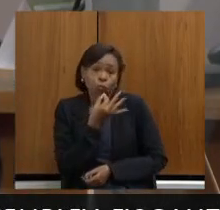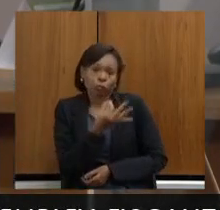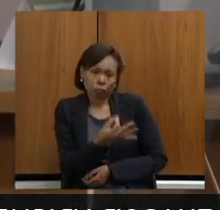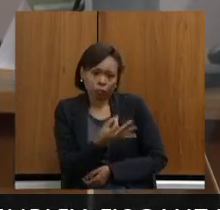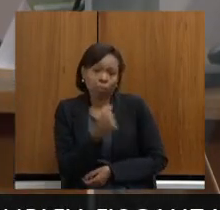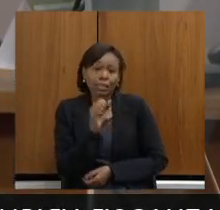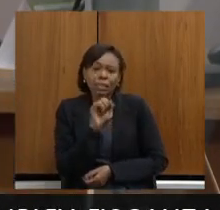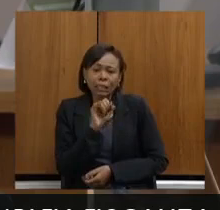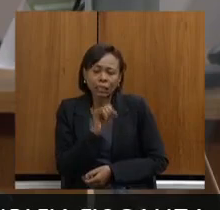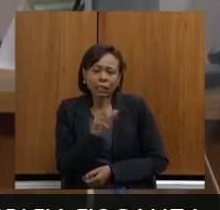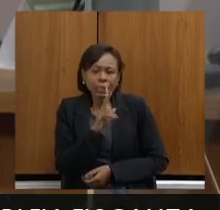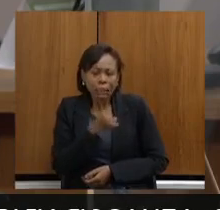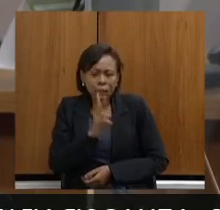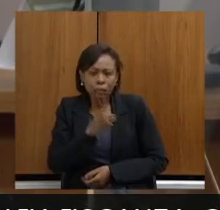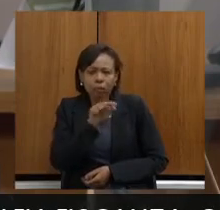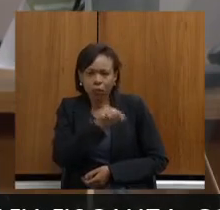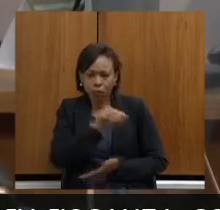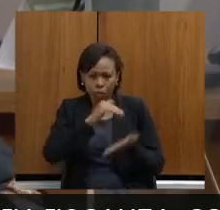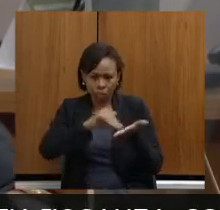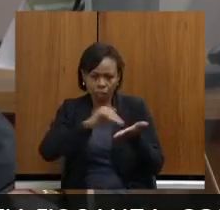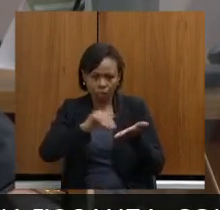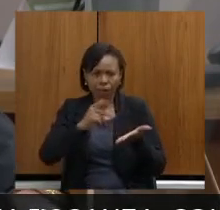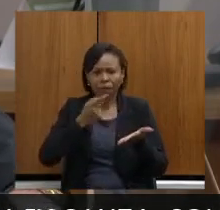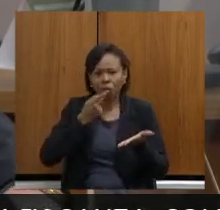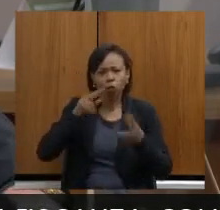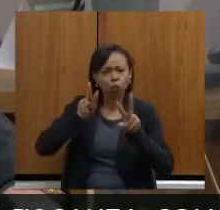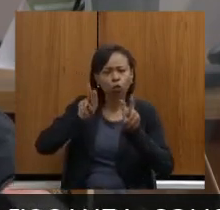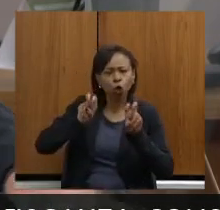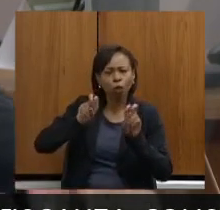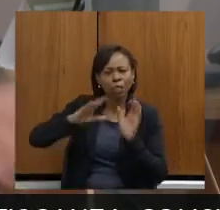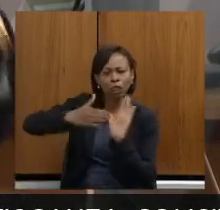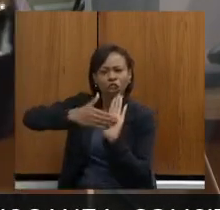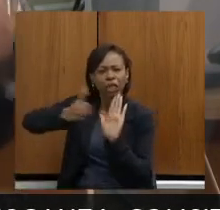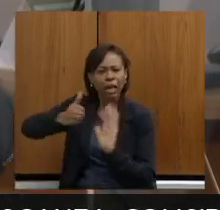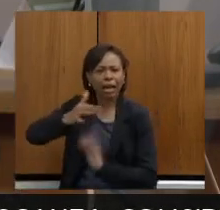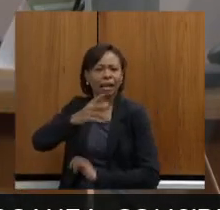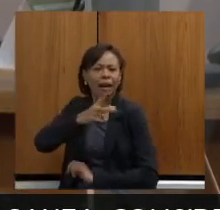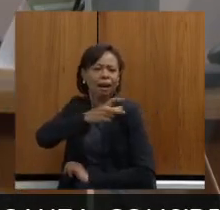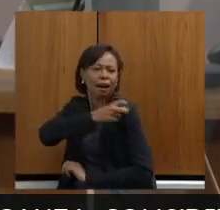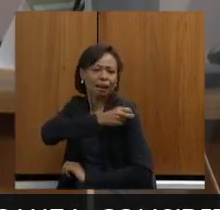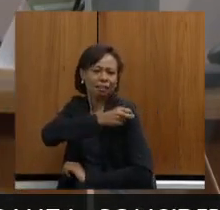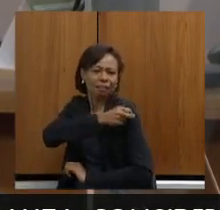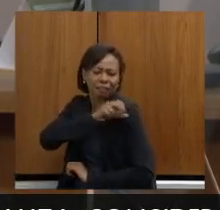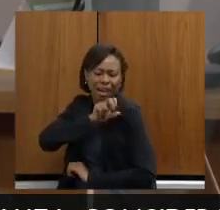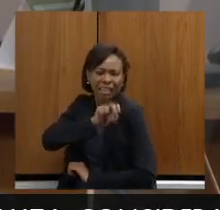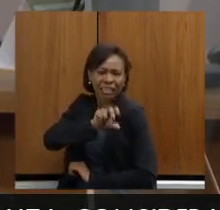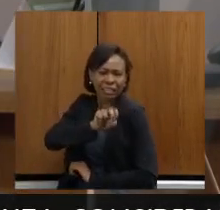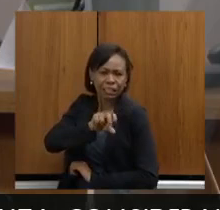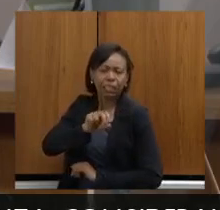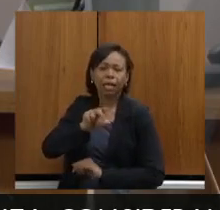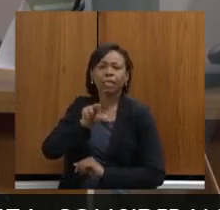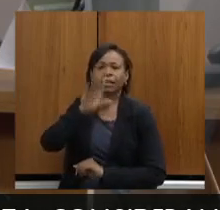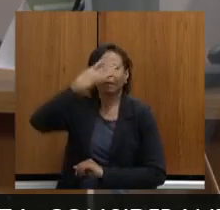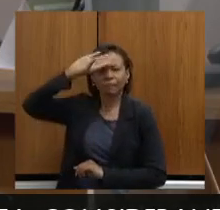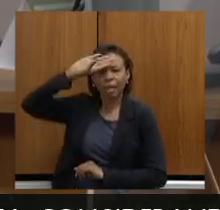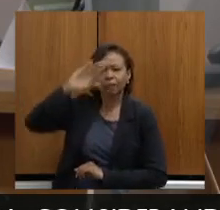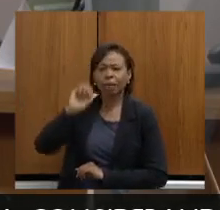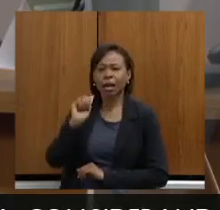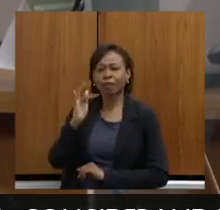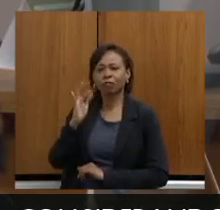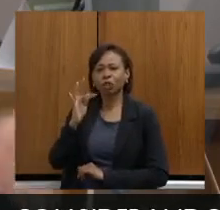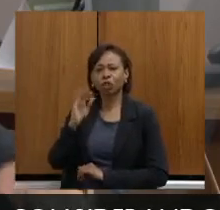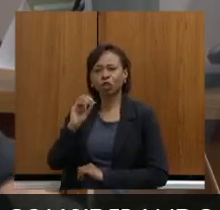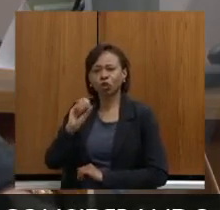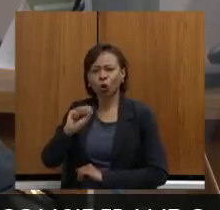que sempre que a senhora falar de retirada de vacina da febre aftosa Talvez as pessoas que não são da área não